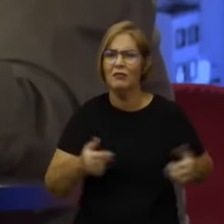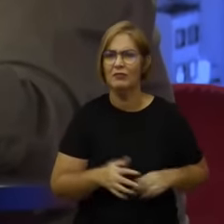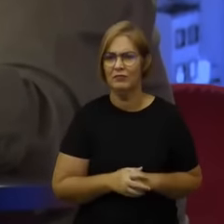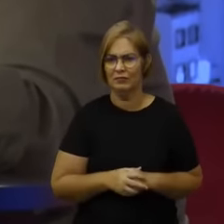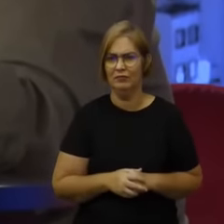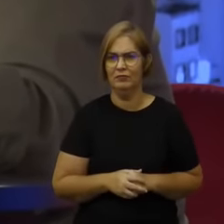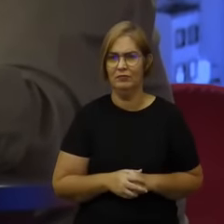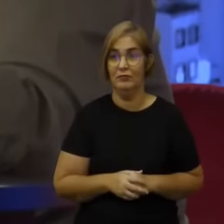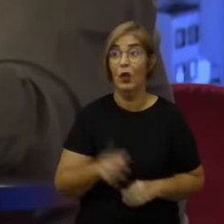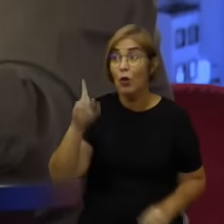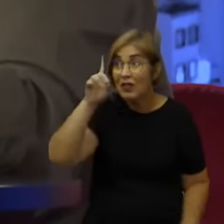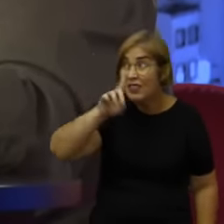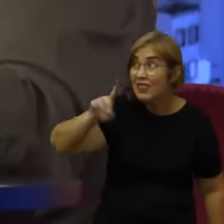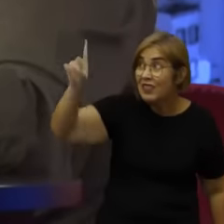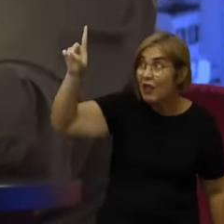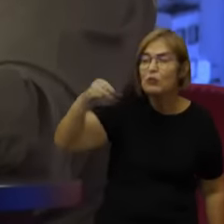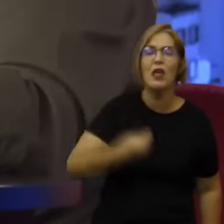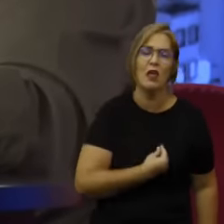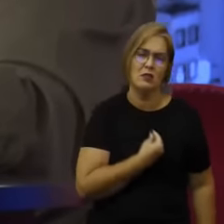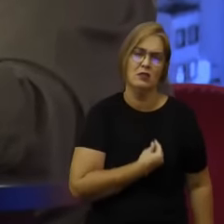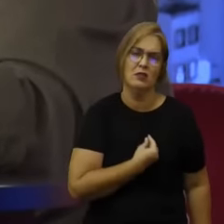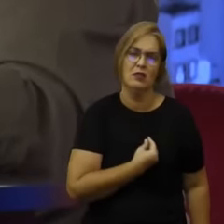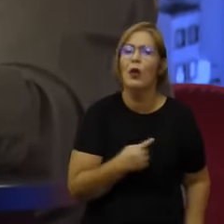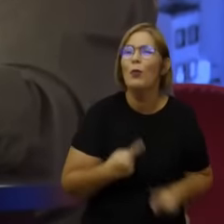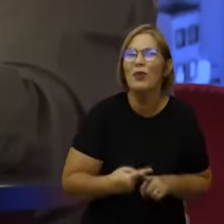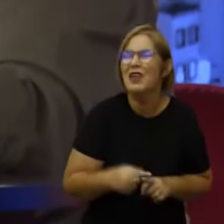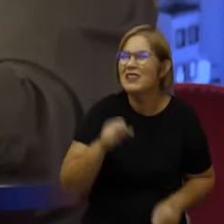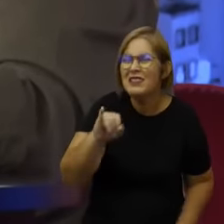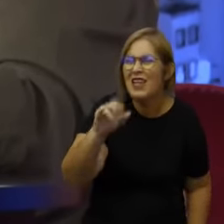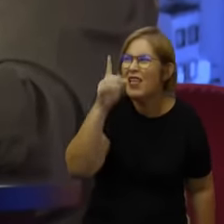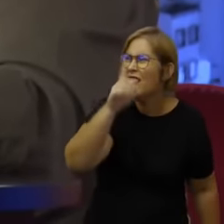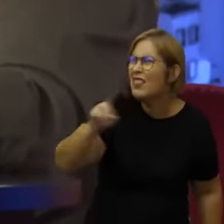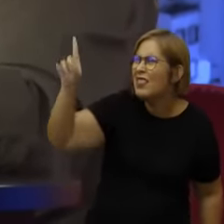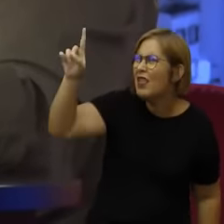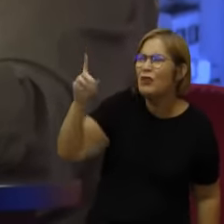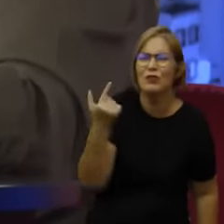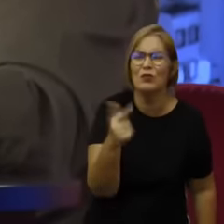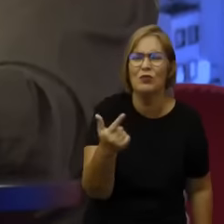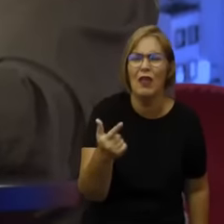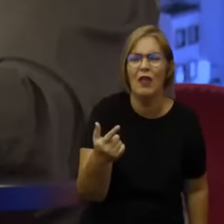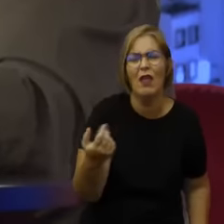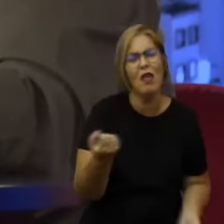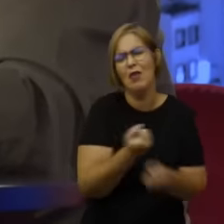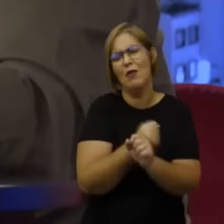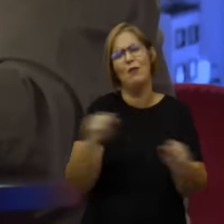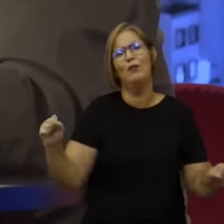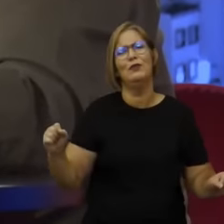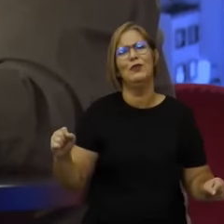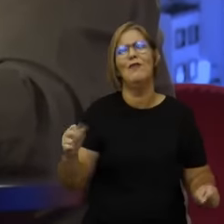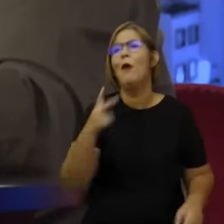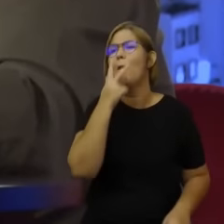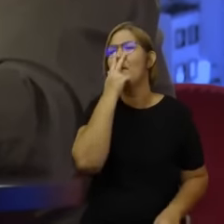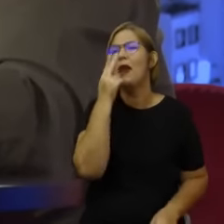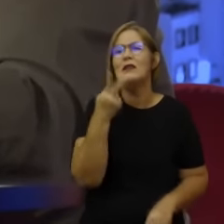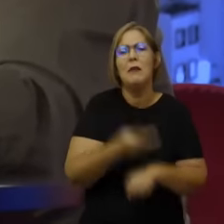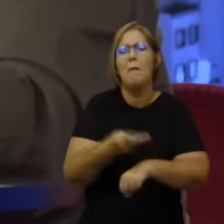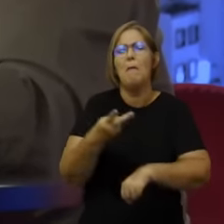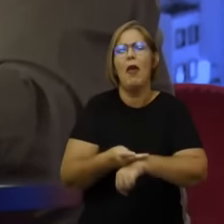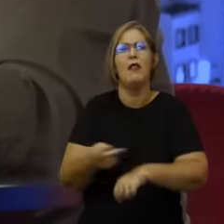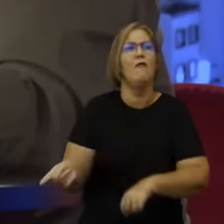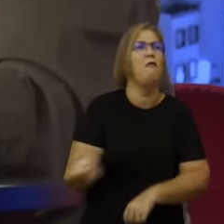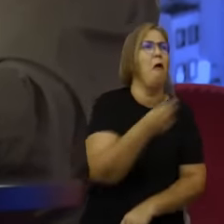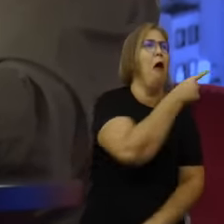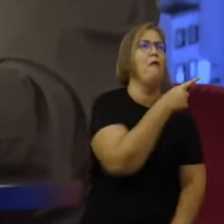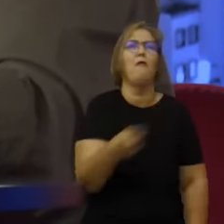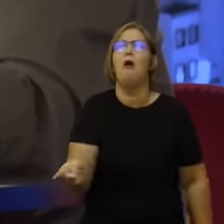Ou Deus existe, ou a vida humana é inútil. Ou Deus existe, ou a vida humana é este rolar da pedra para o